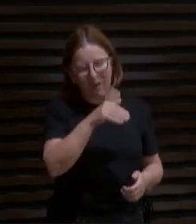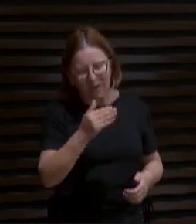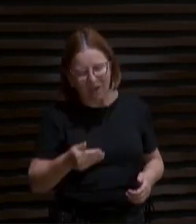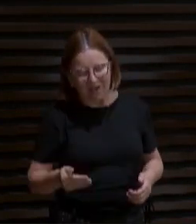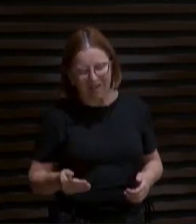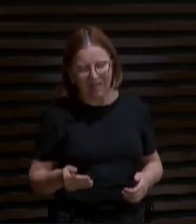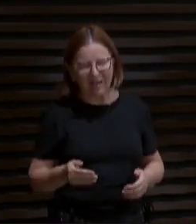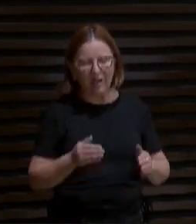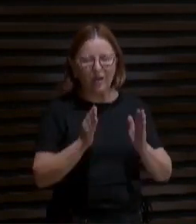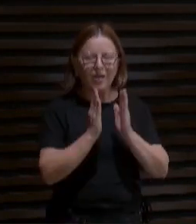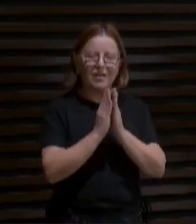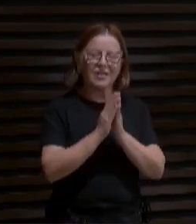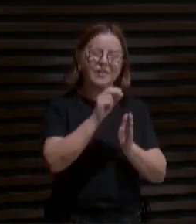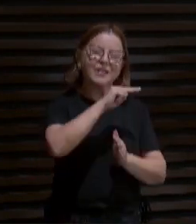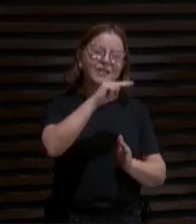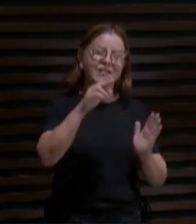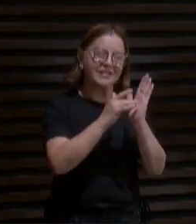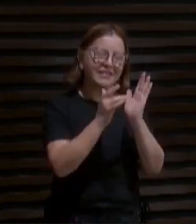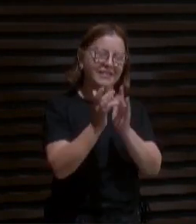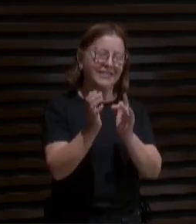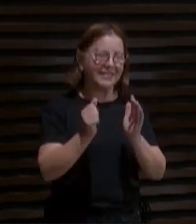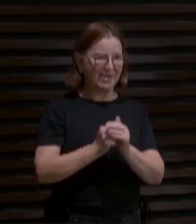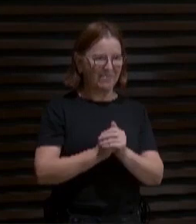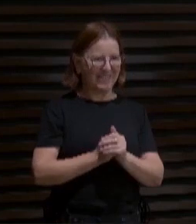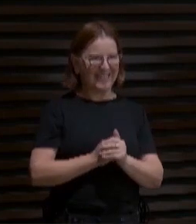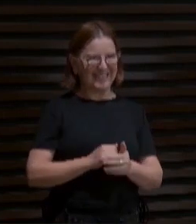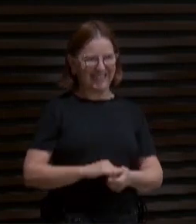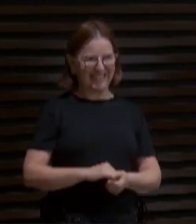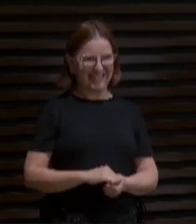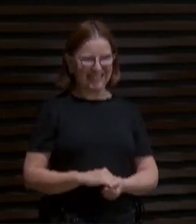Seu nome. Amém.